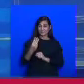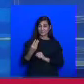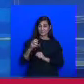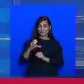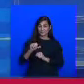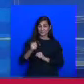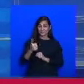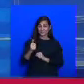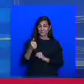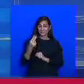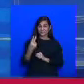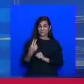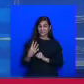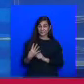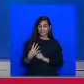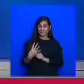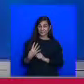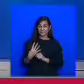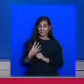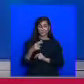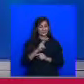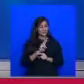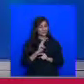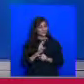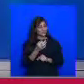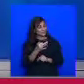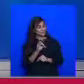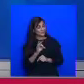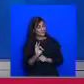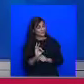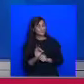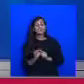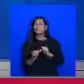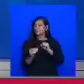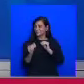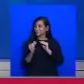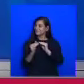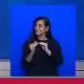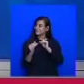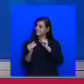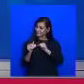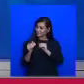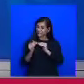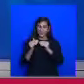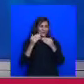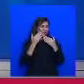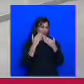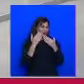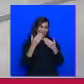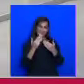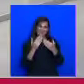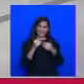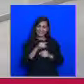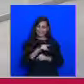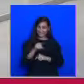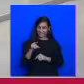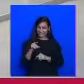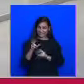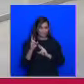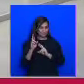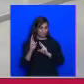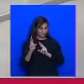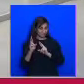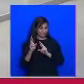39, 11 e 24. Auditoras, confirmam? Sim, confirmo. Sim, confirmo. Obrigado. E aí, era o que